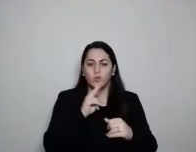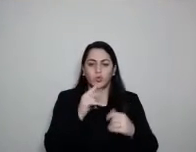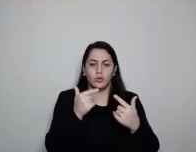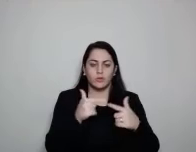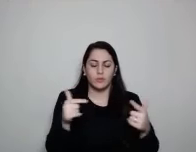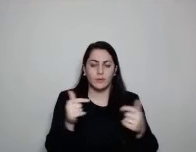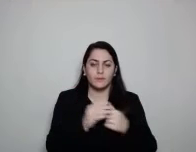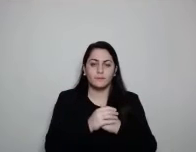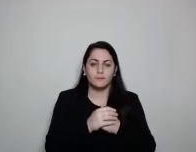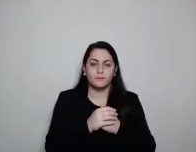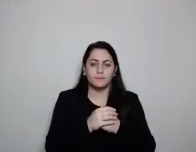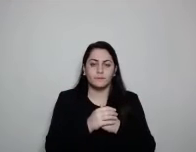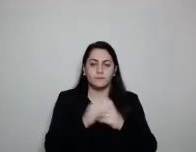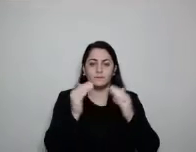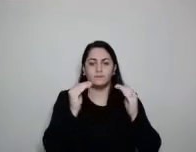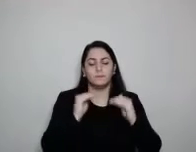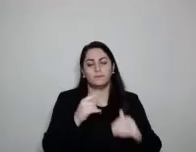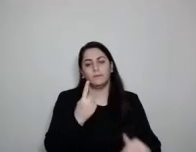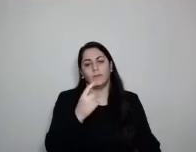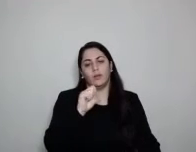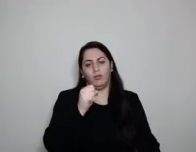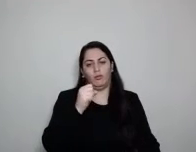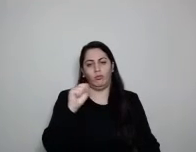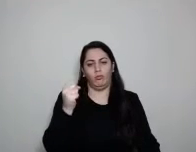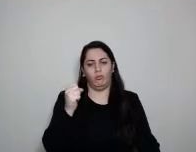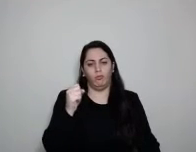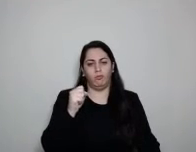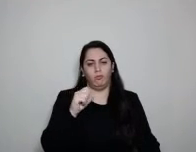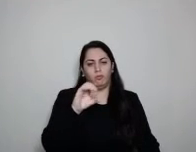Na sequência, 188, agravo de instrumento